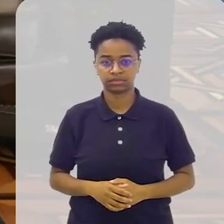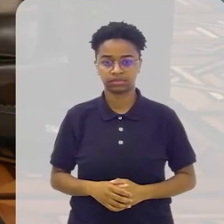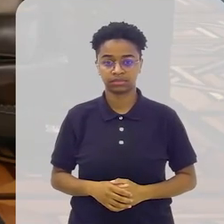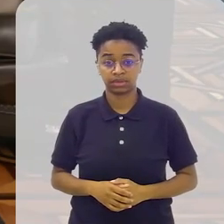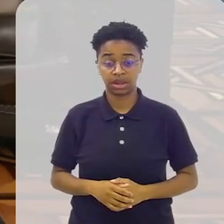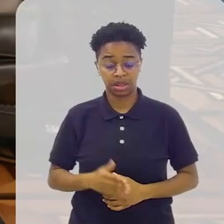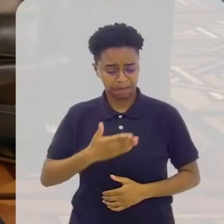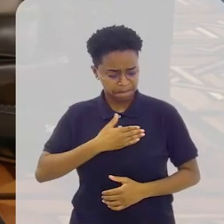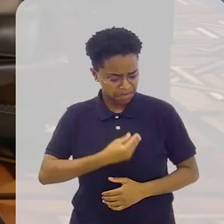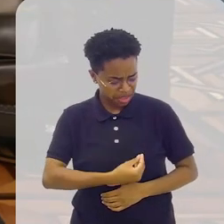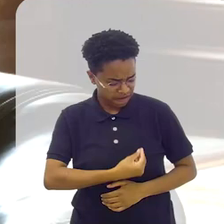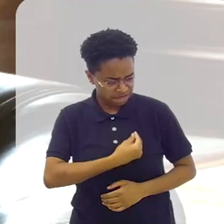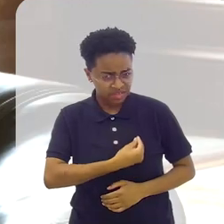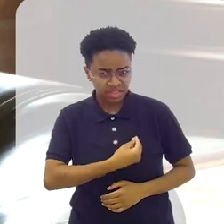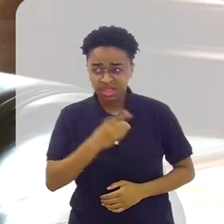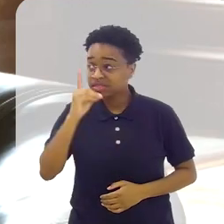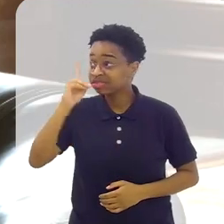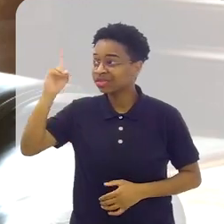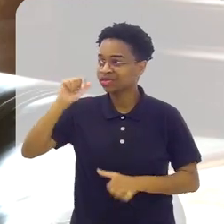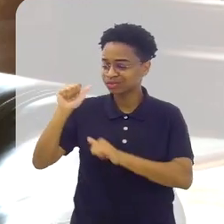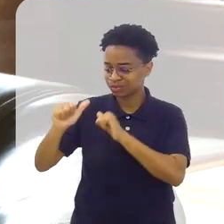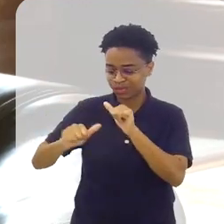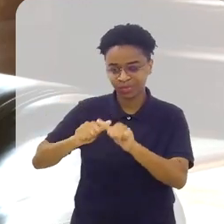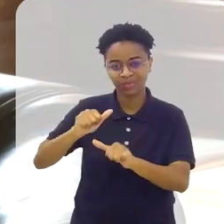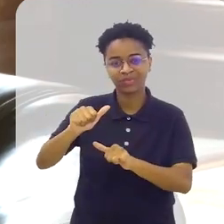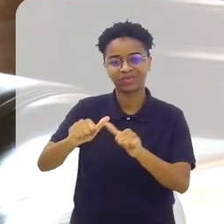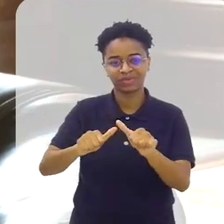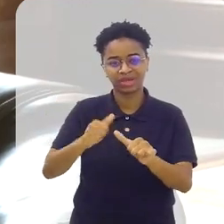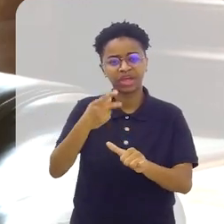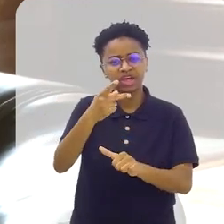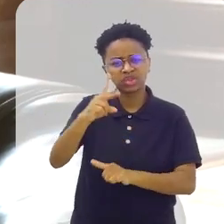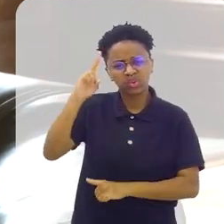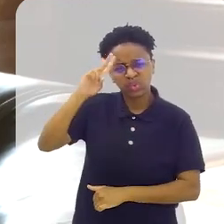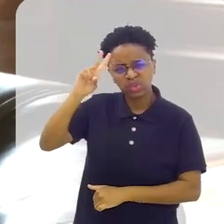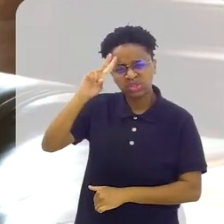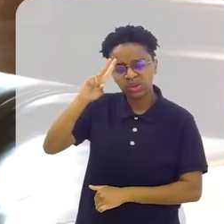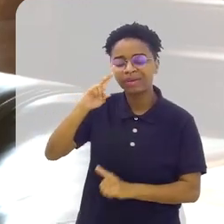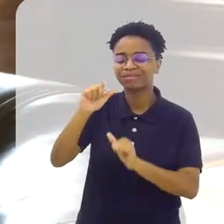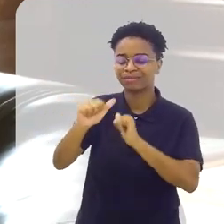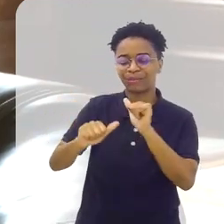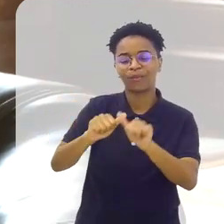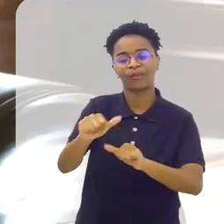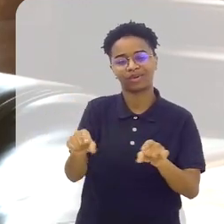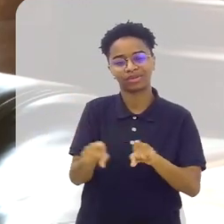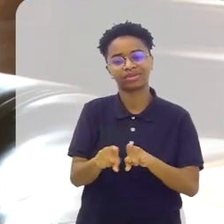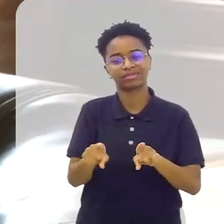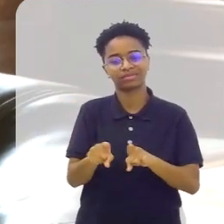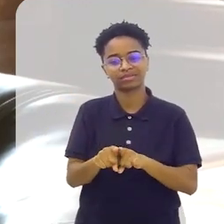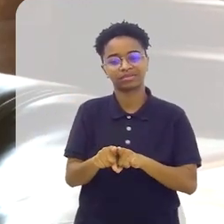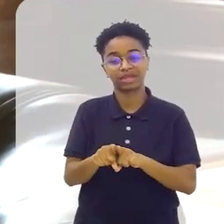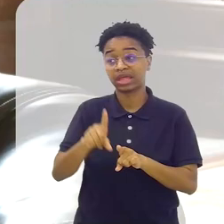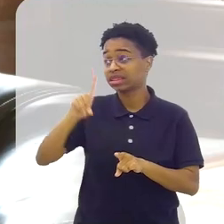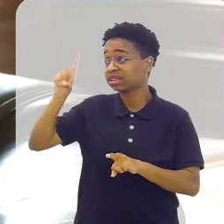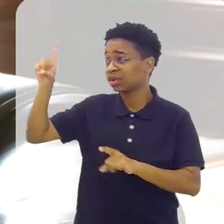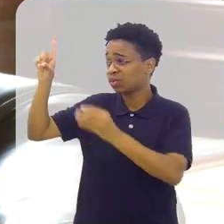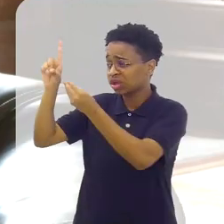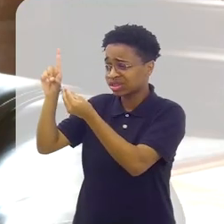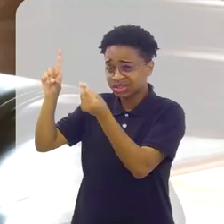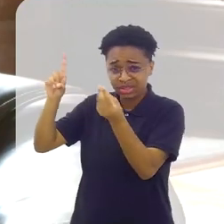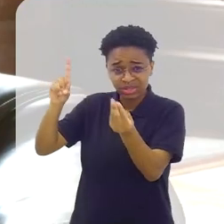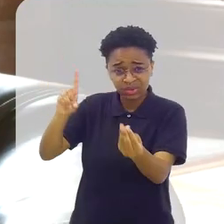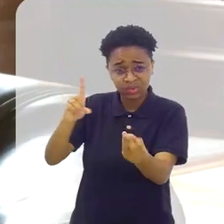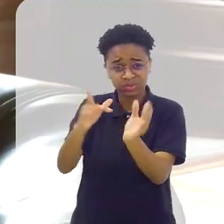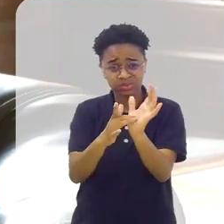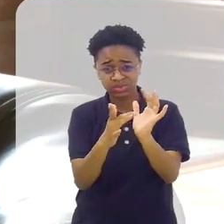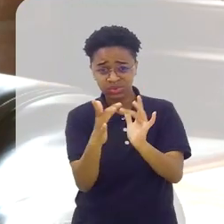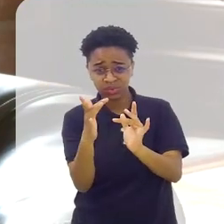mas se Deus mudou a minha vida também vai mudar a sua